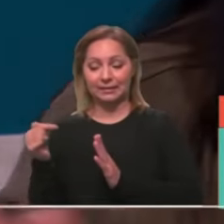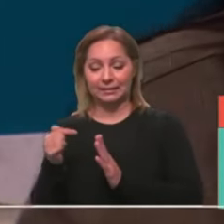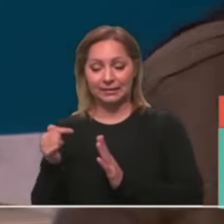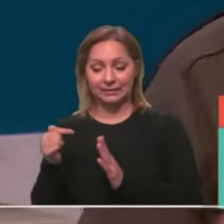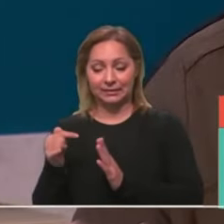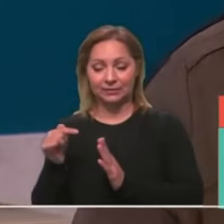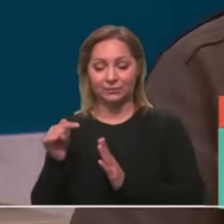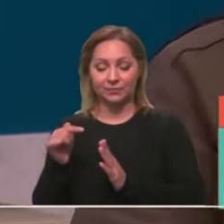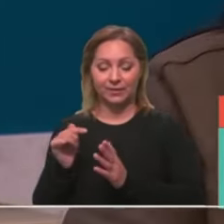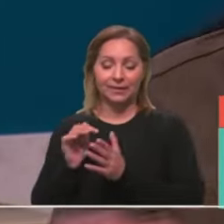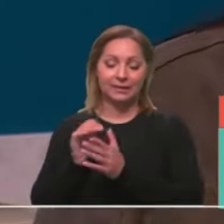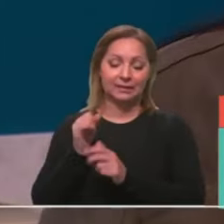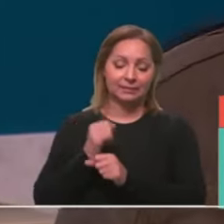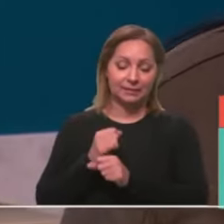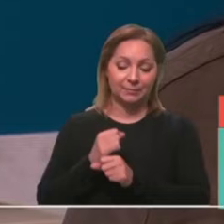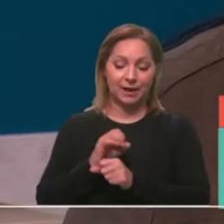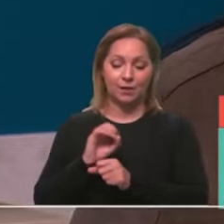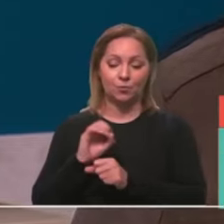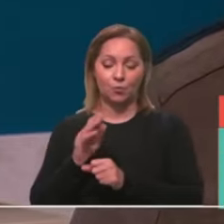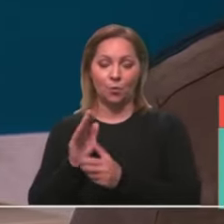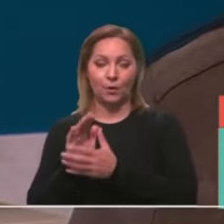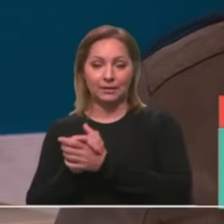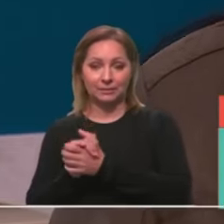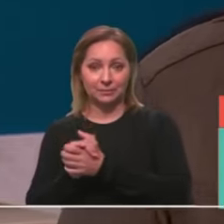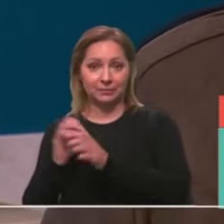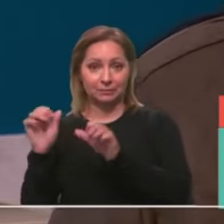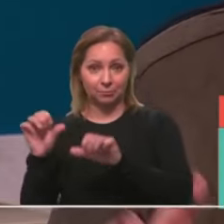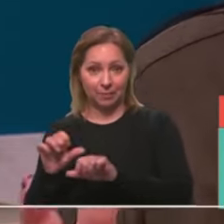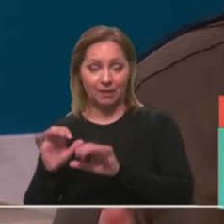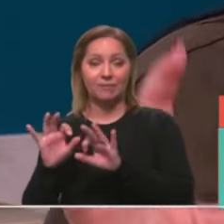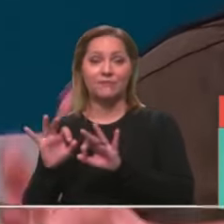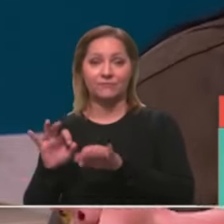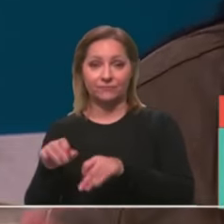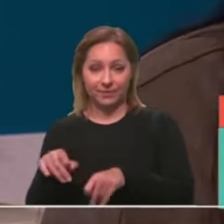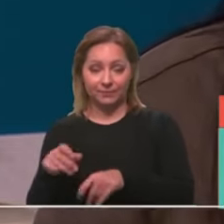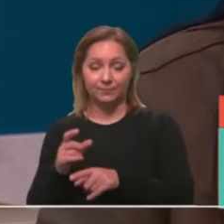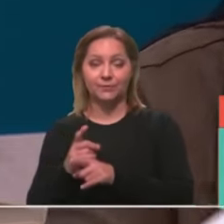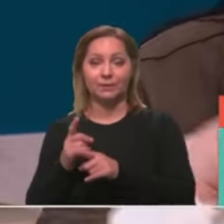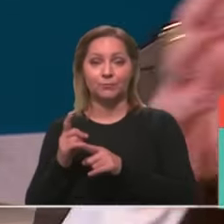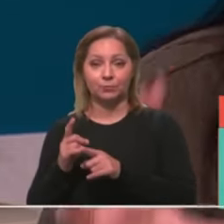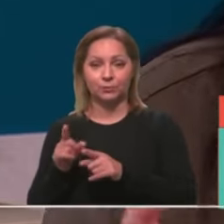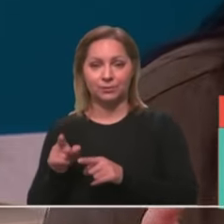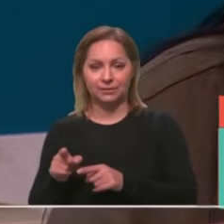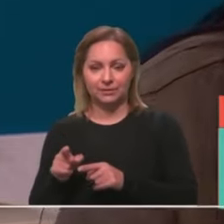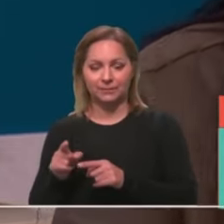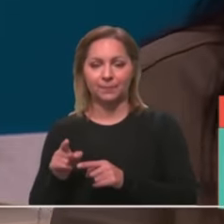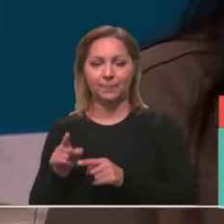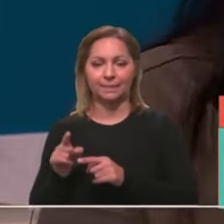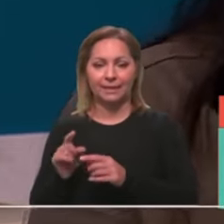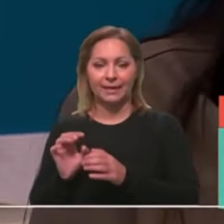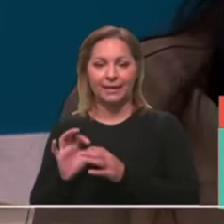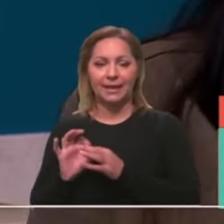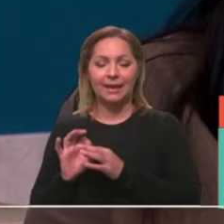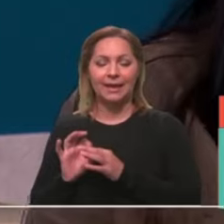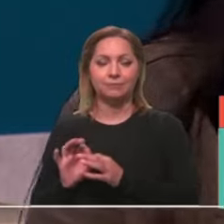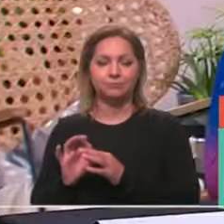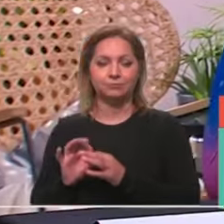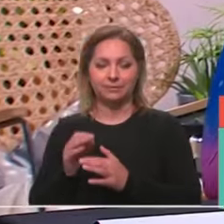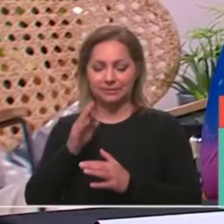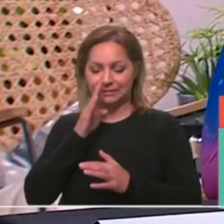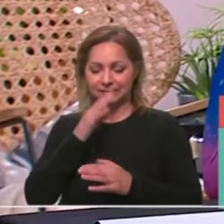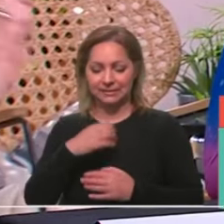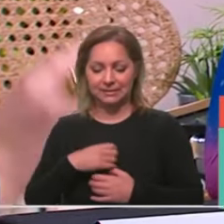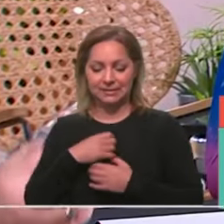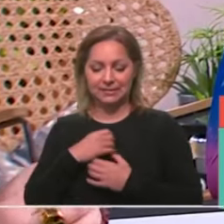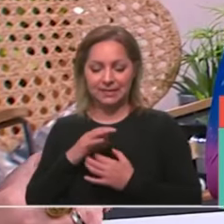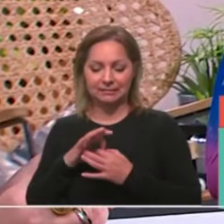empresa ou o casamento não esteja bem, também vai terminar. Okay? Porquê? Porque eles vão estar em harmonia e se não sentirem essa